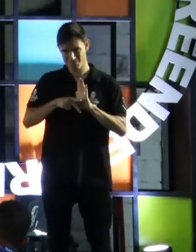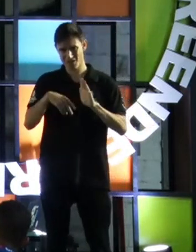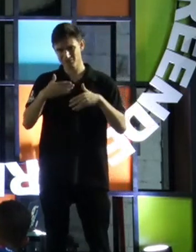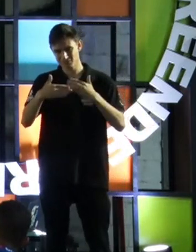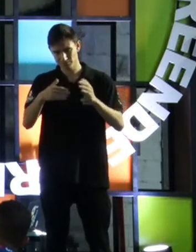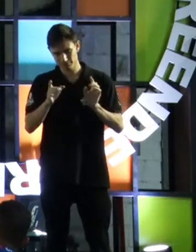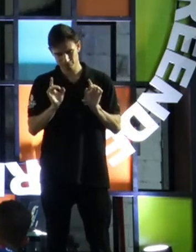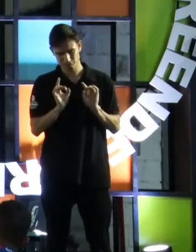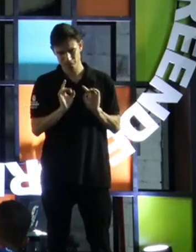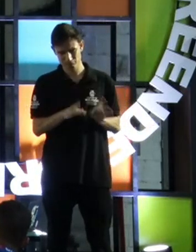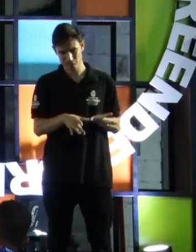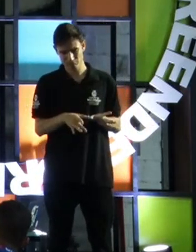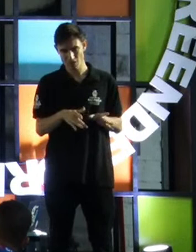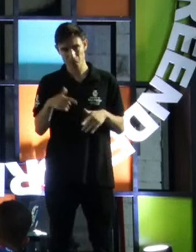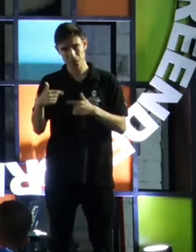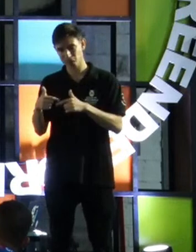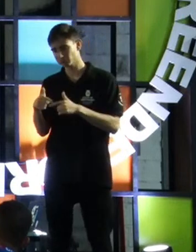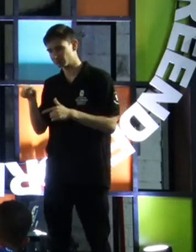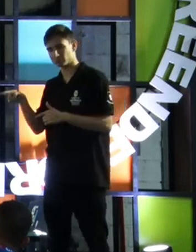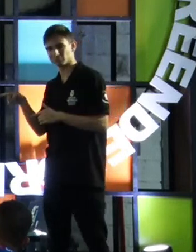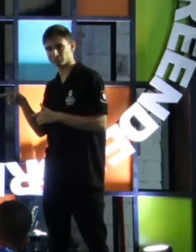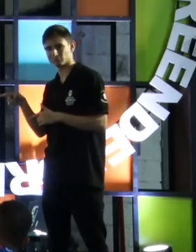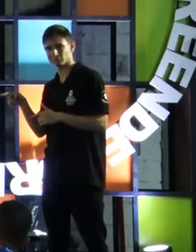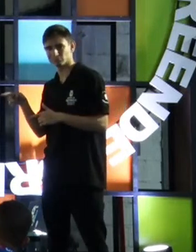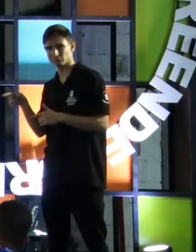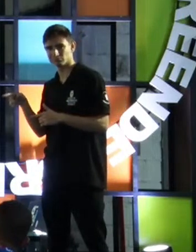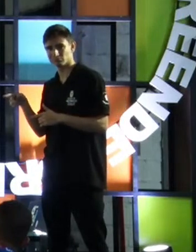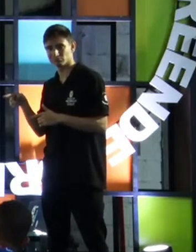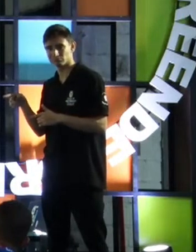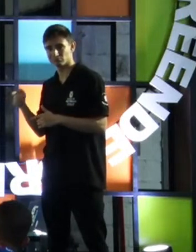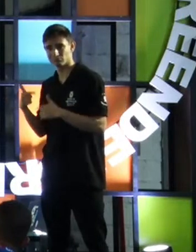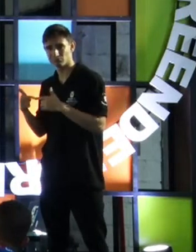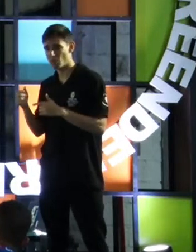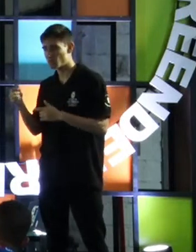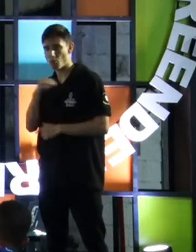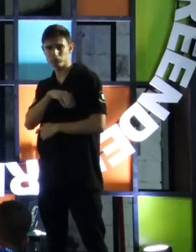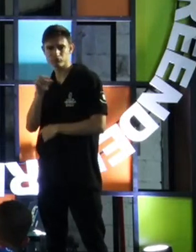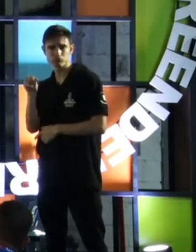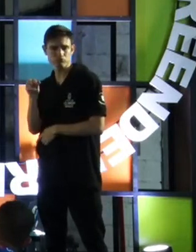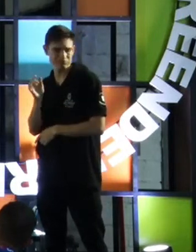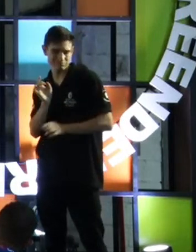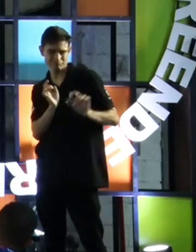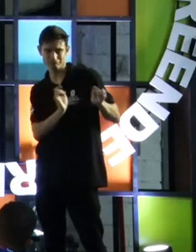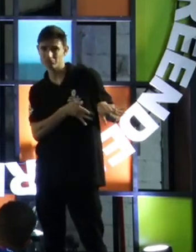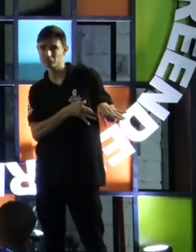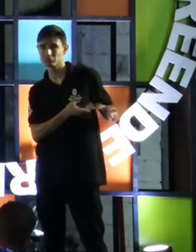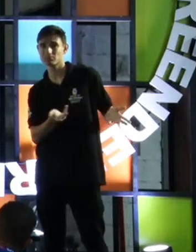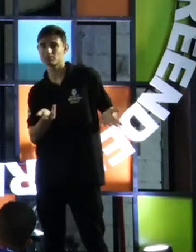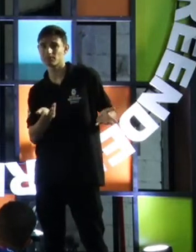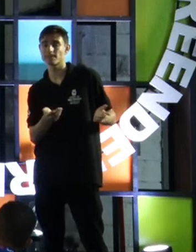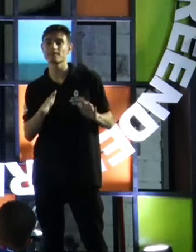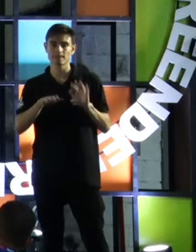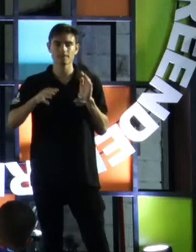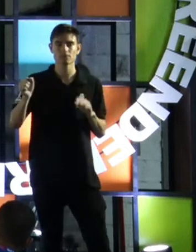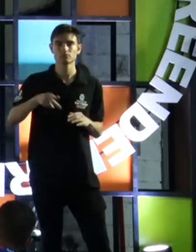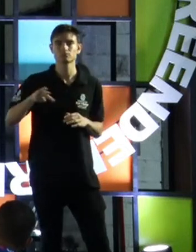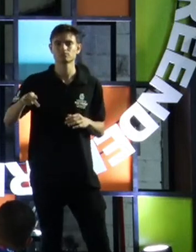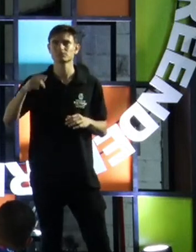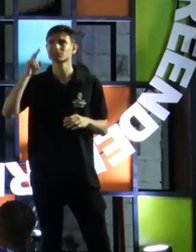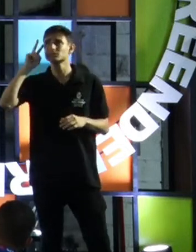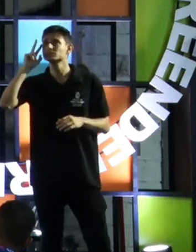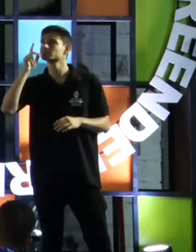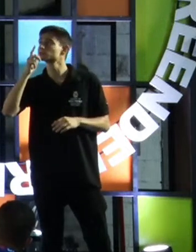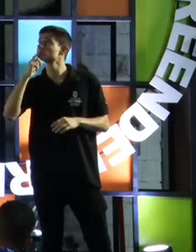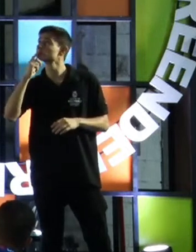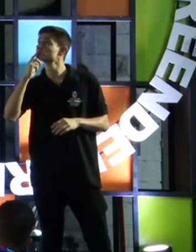abandonar o projeto porque arrumou um bico. E aí, eu trago uma frase de um professor, eita, não estou lembrando o nome